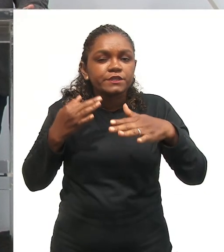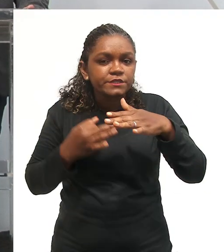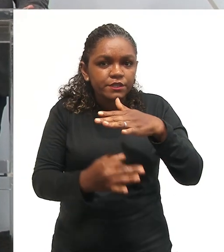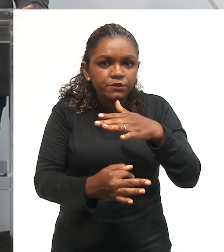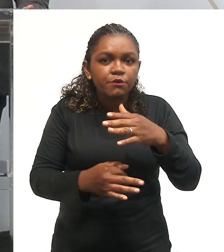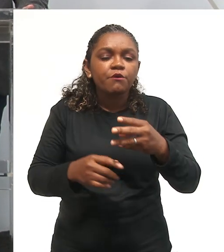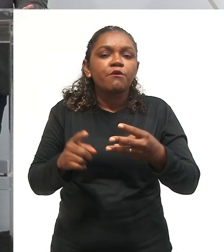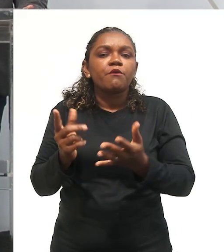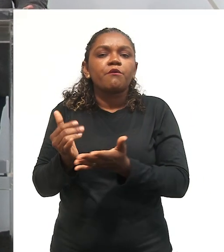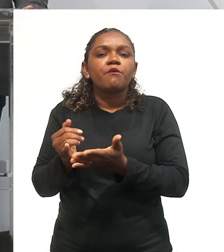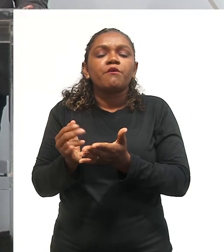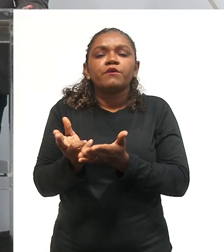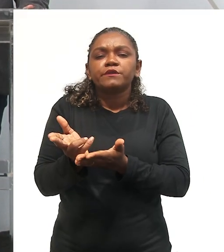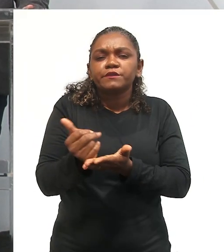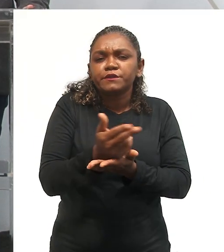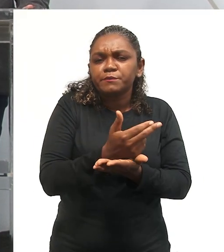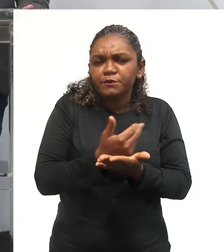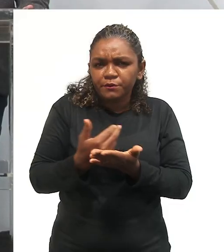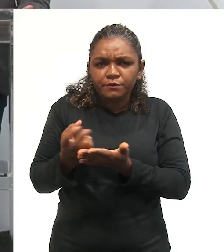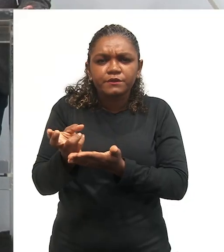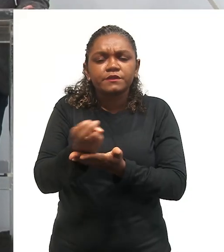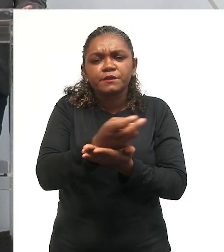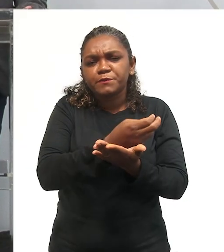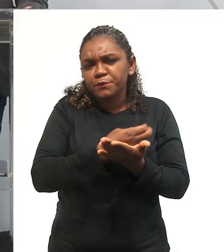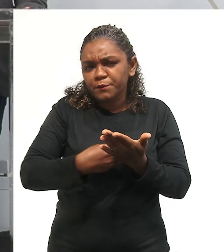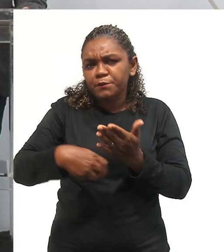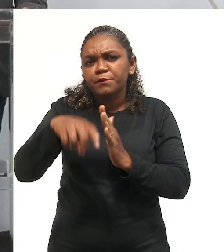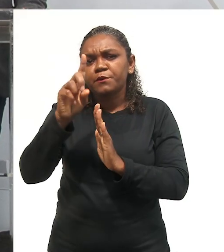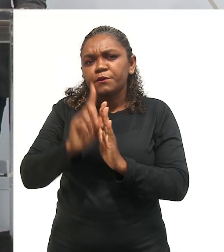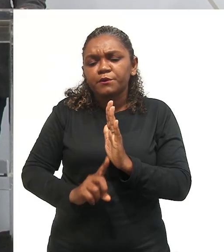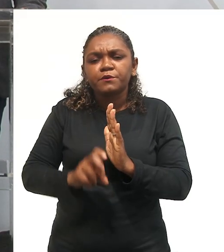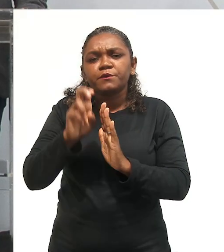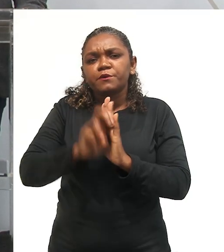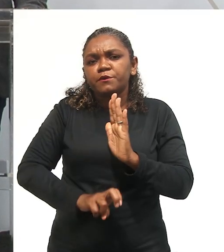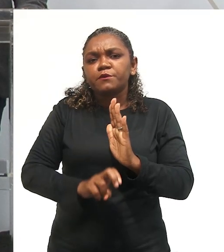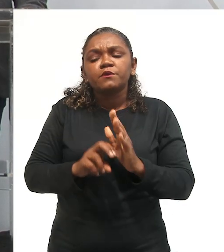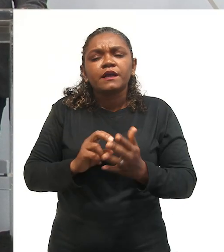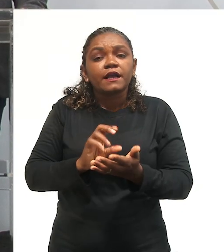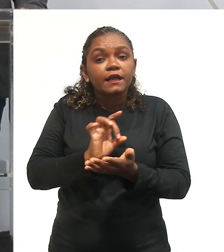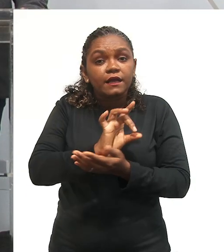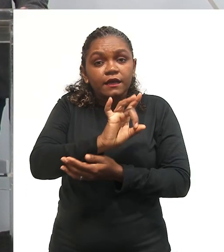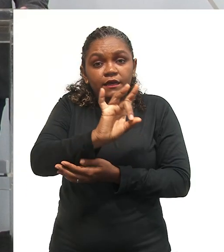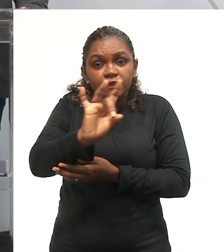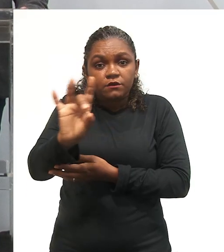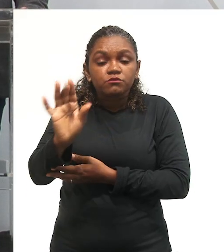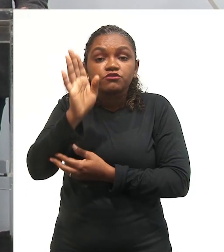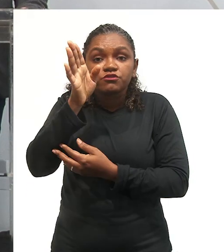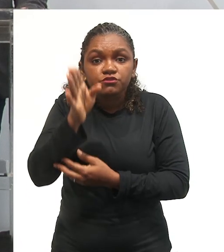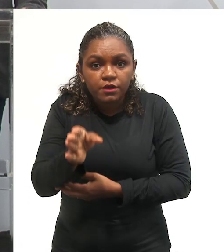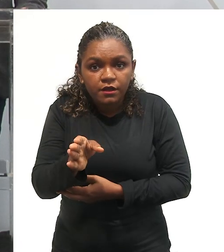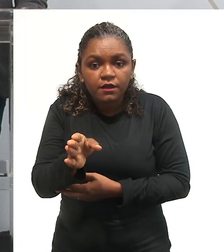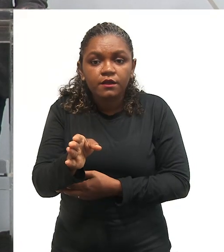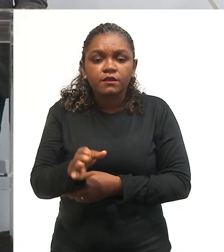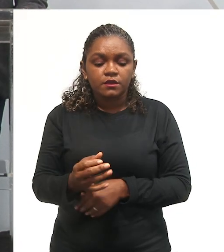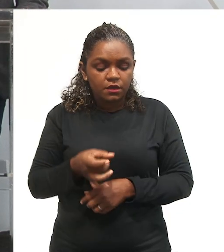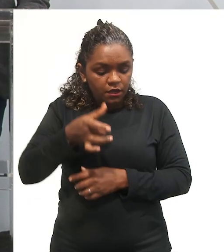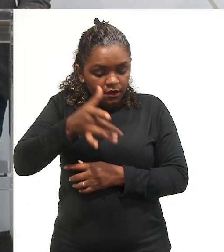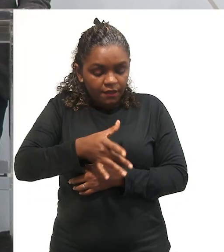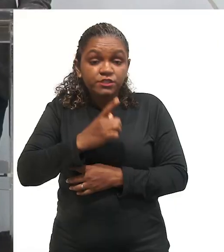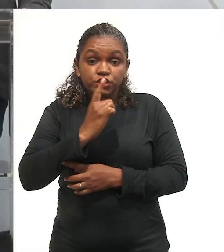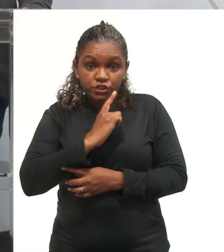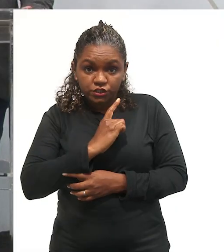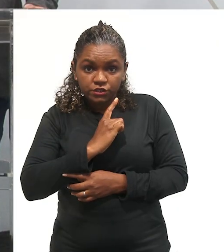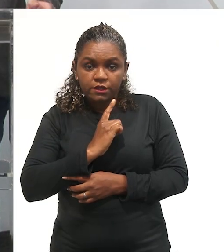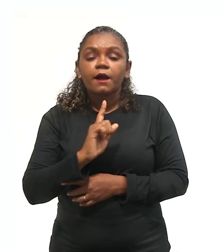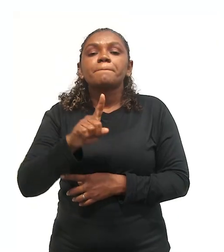fornecedores, tributos, funcionários, e aí sim, então, a gente pode falar em repartir esses lucros perante os